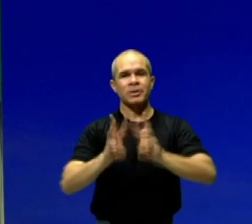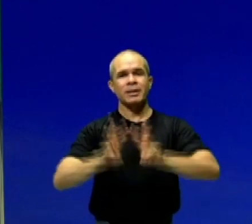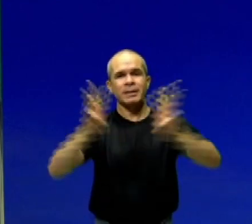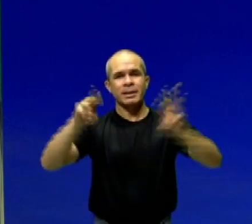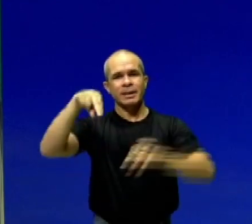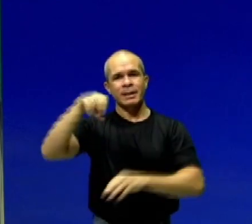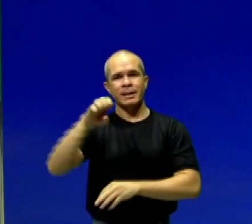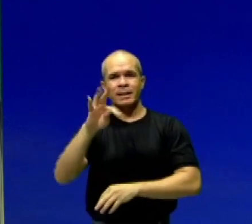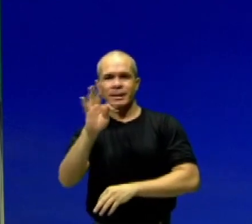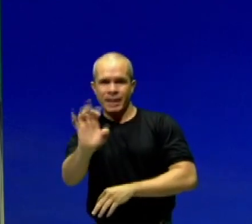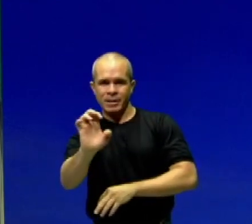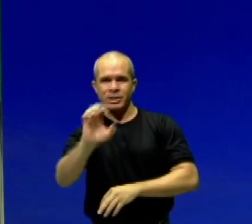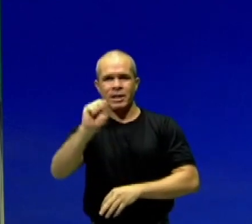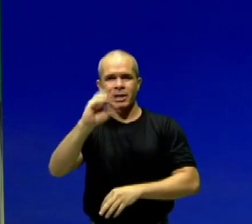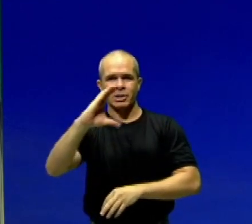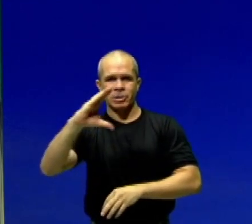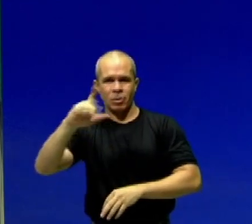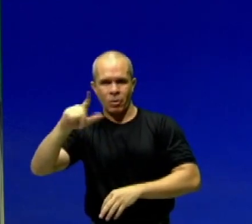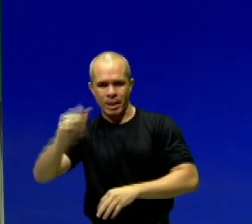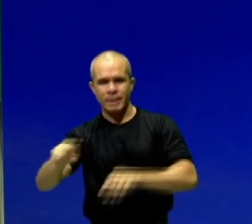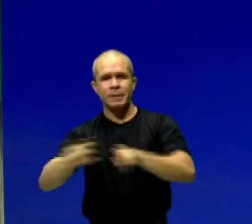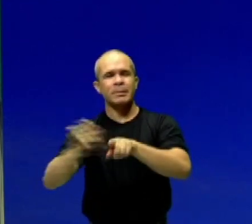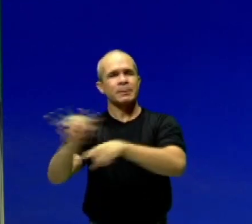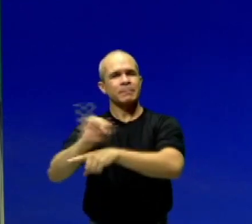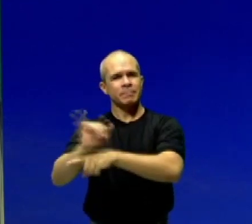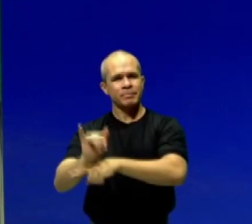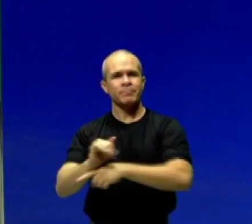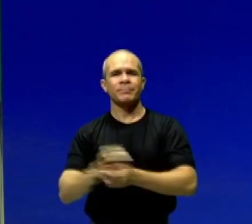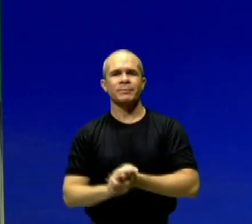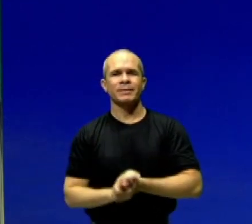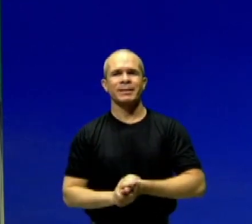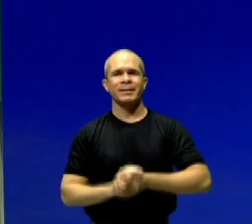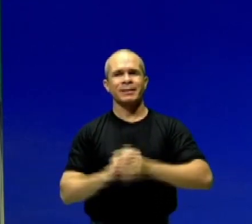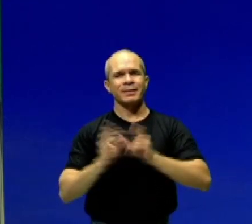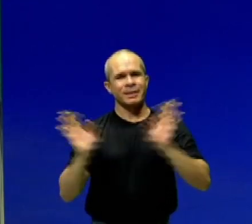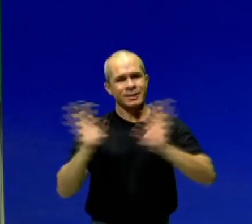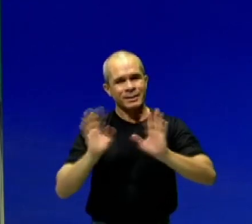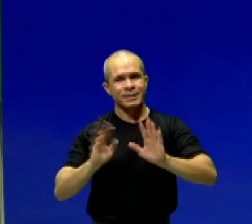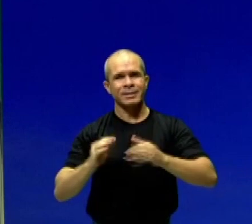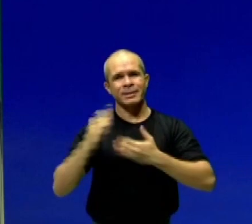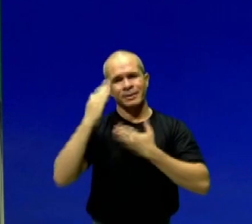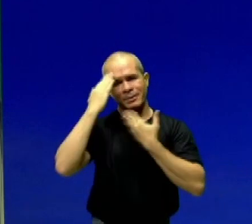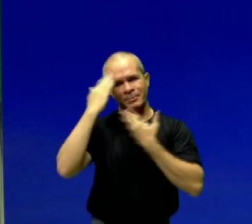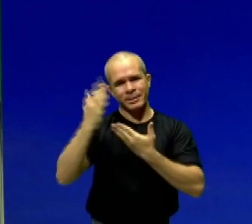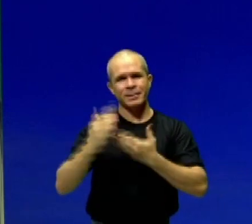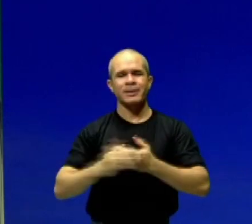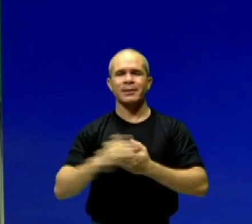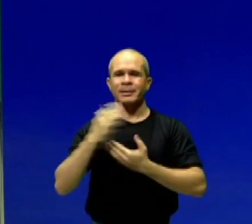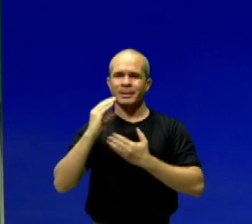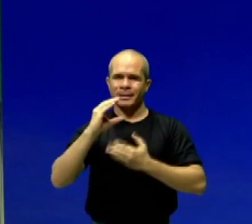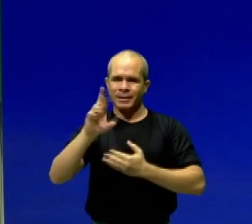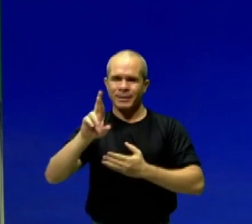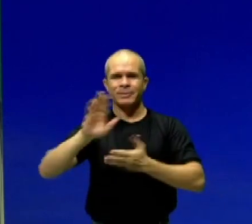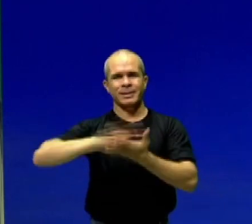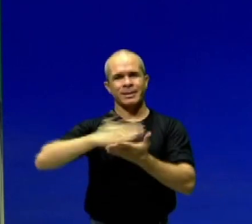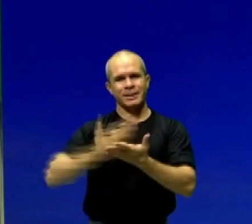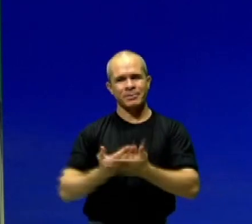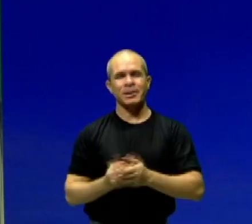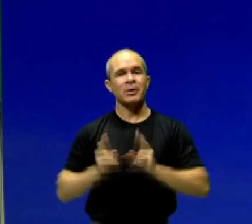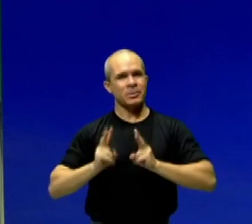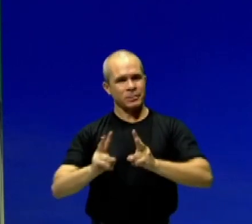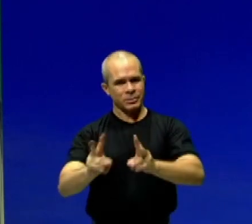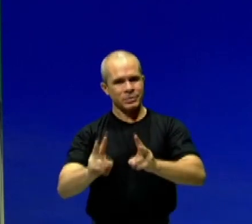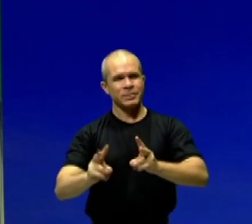Net Escola e também no YouTube. Thanks a lot and see you soon. Thanks, Clayton. And